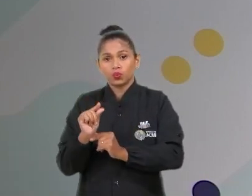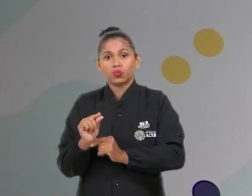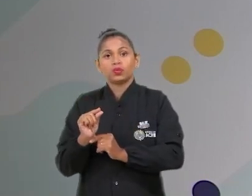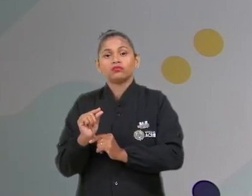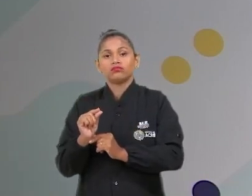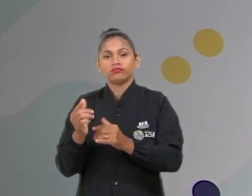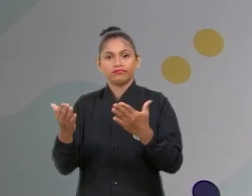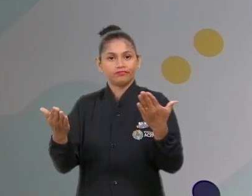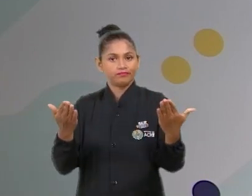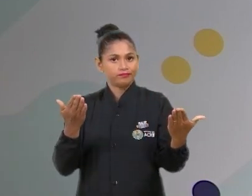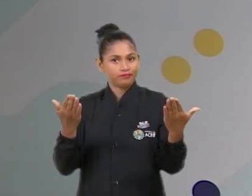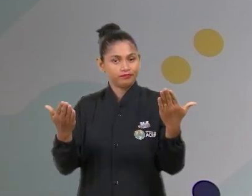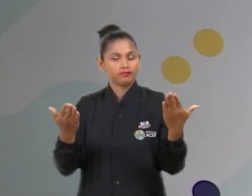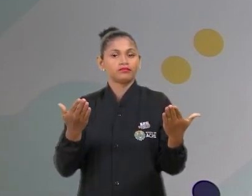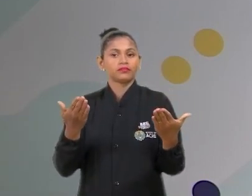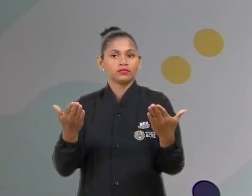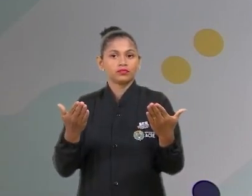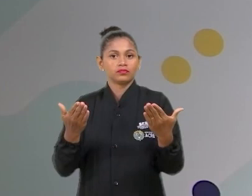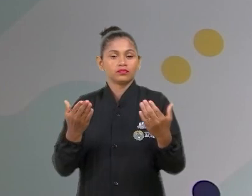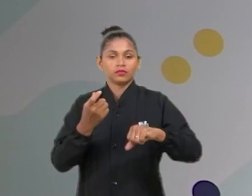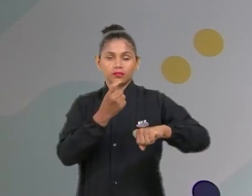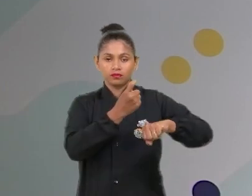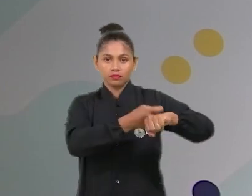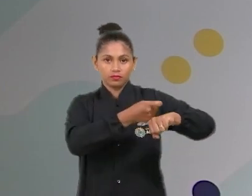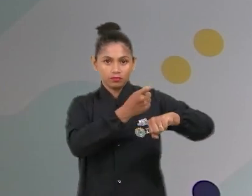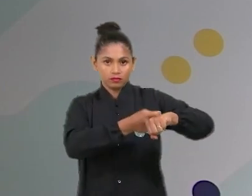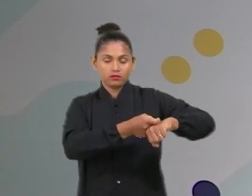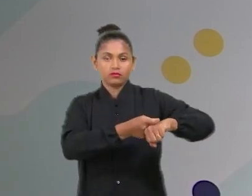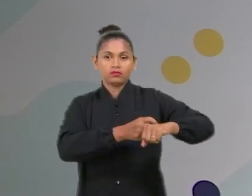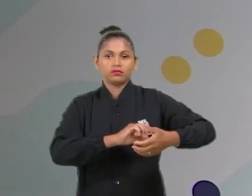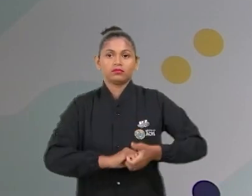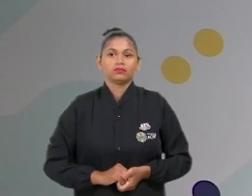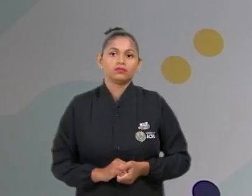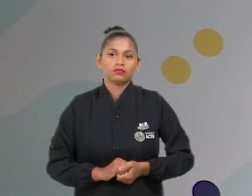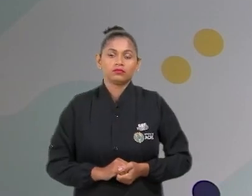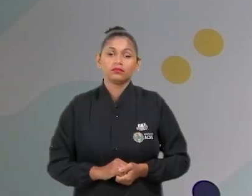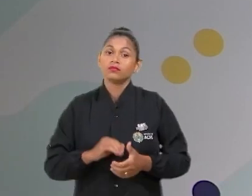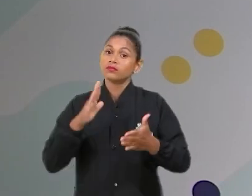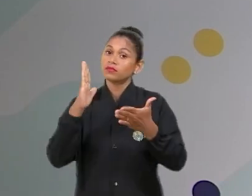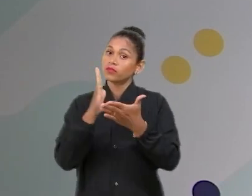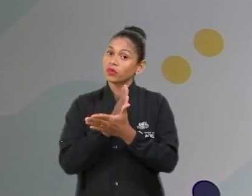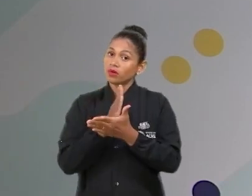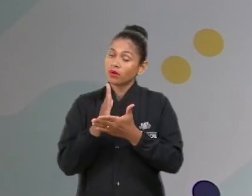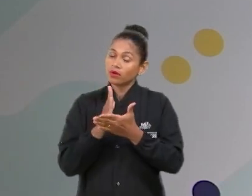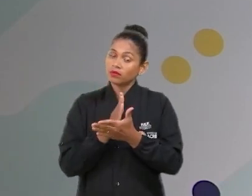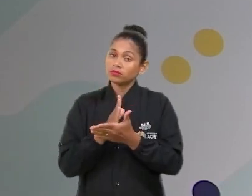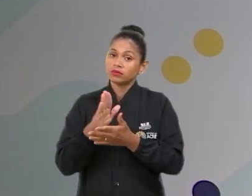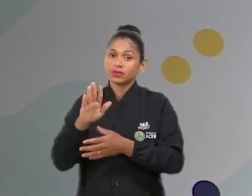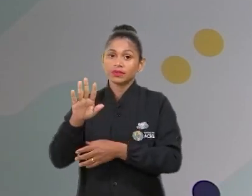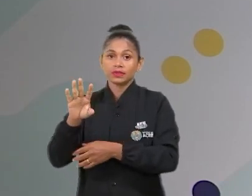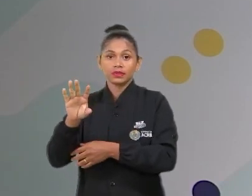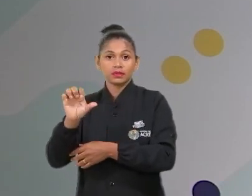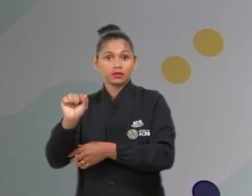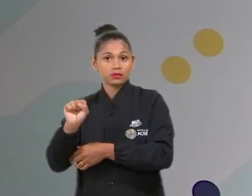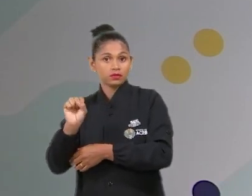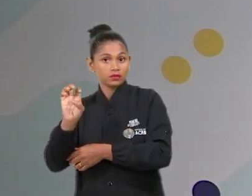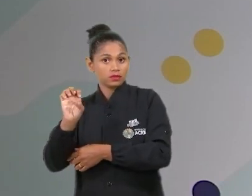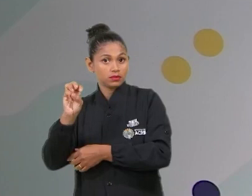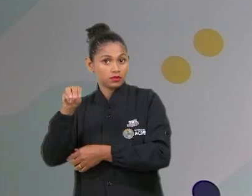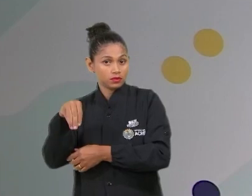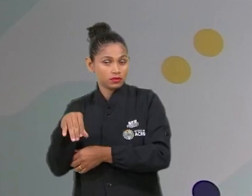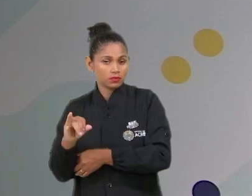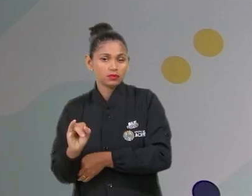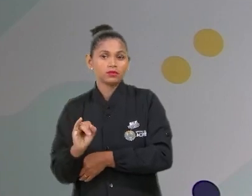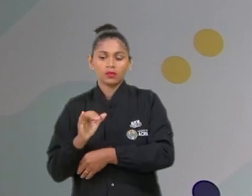quando comparados com os metais. Alguns são semicondutores de eletricidade e